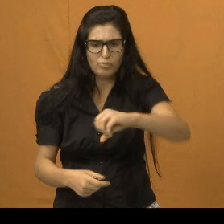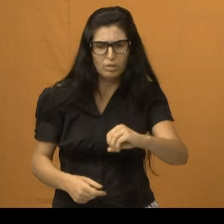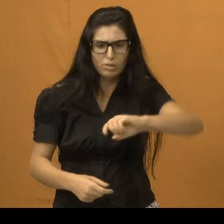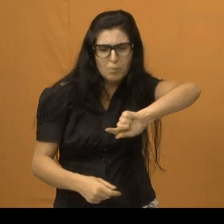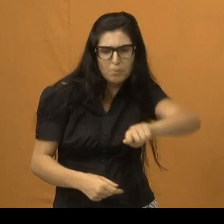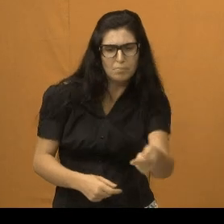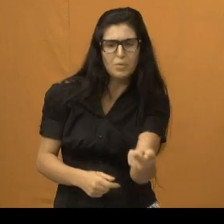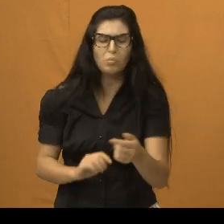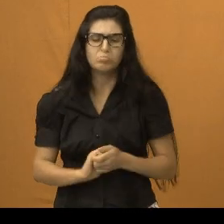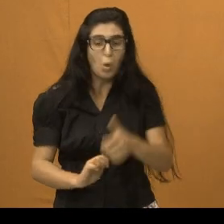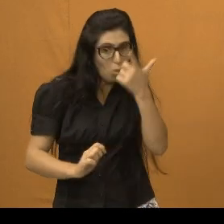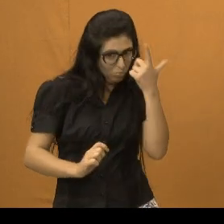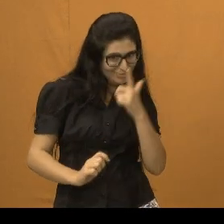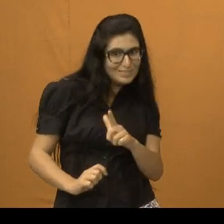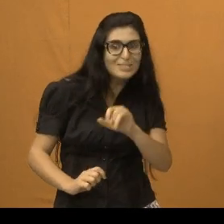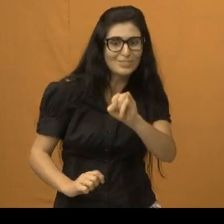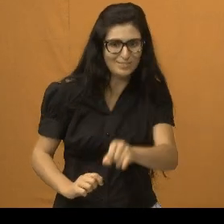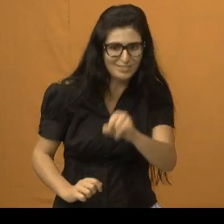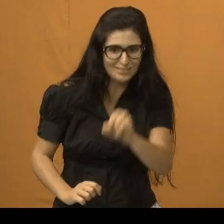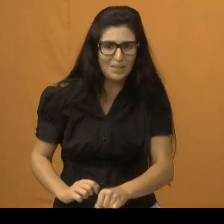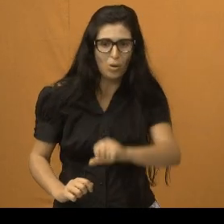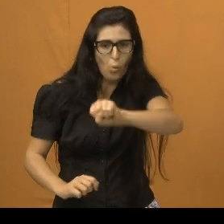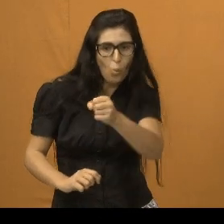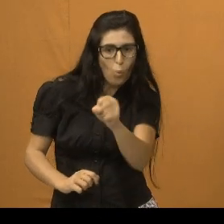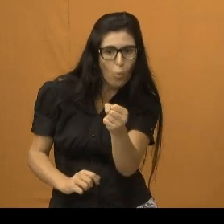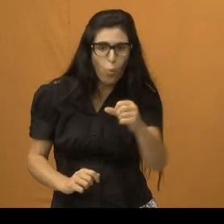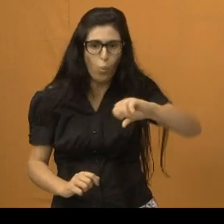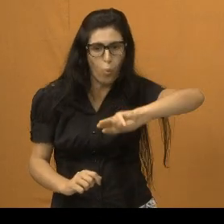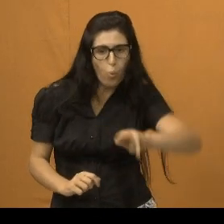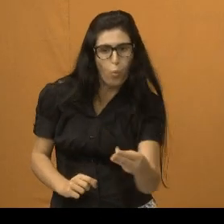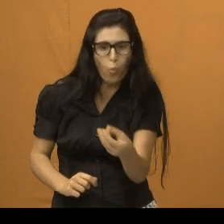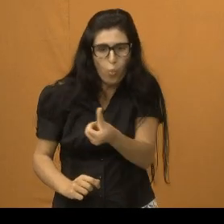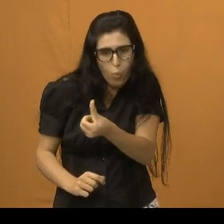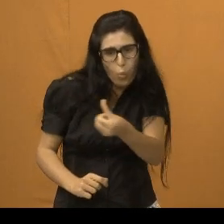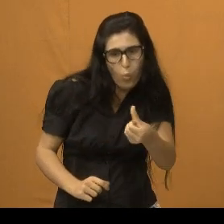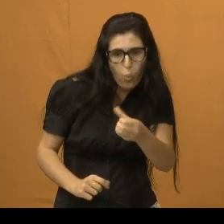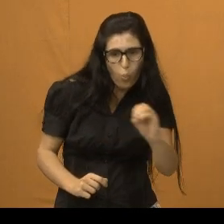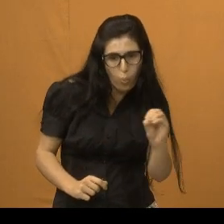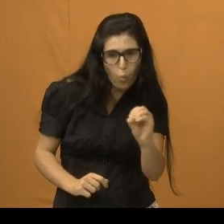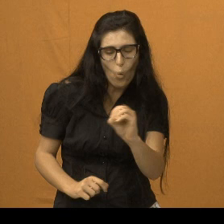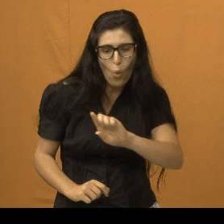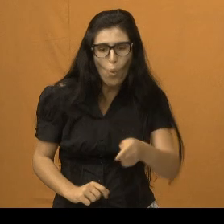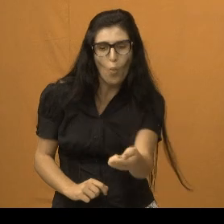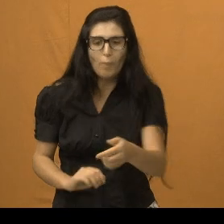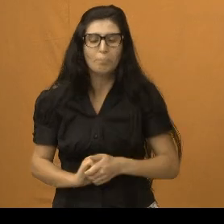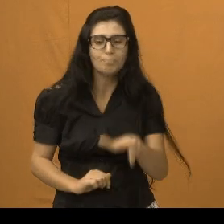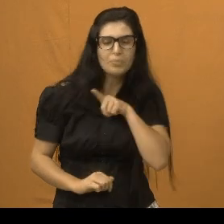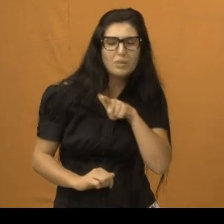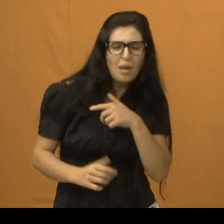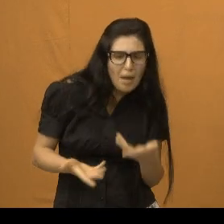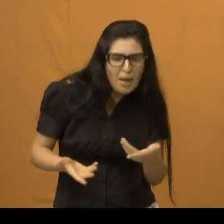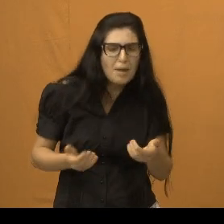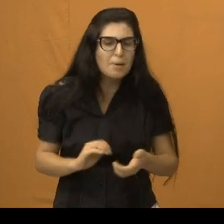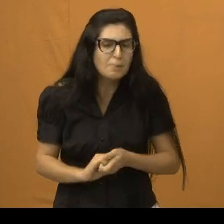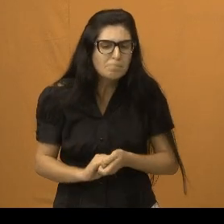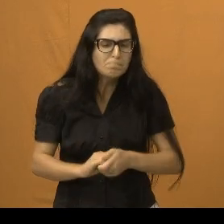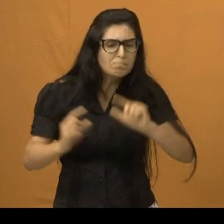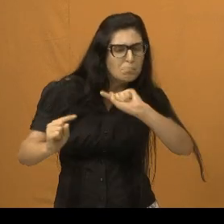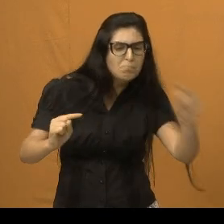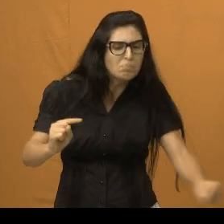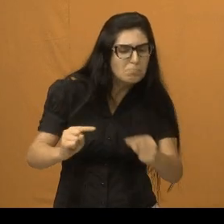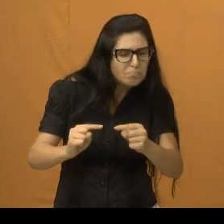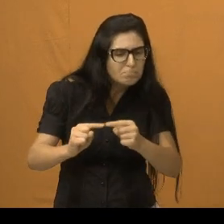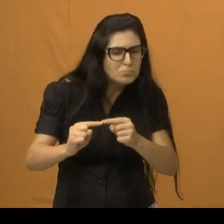qual arrecadamos, no final, 88 milhões 660. Tivemos dentro da meta